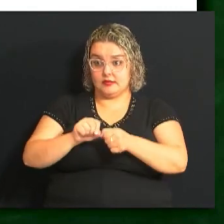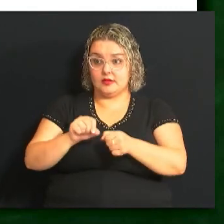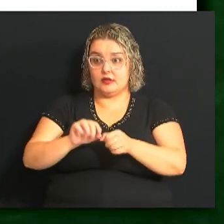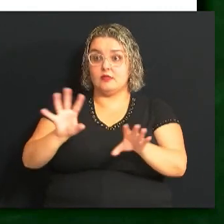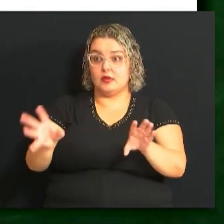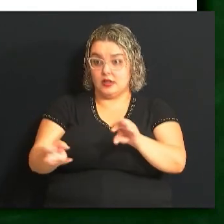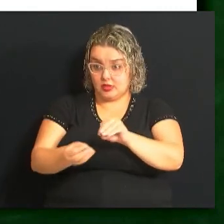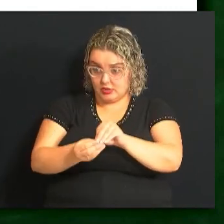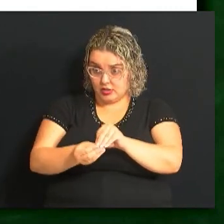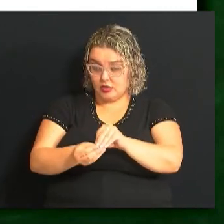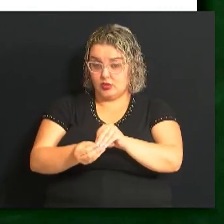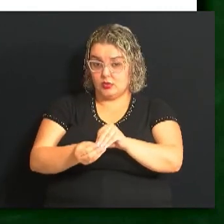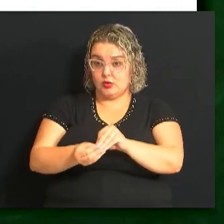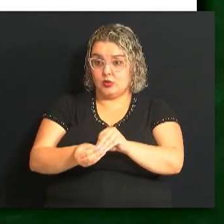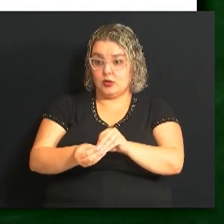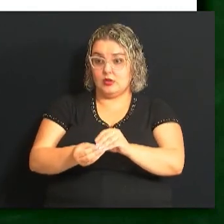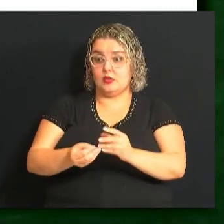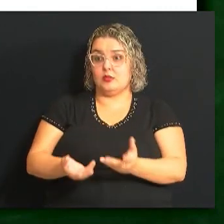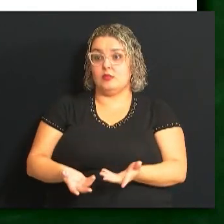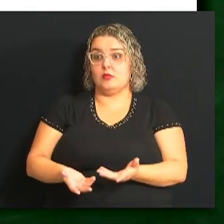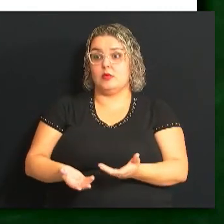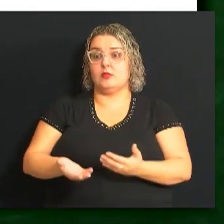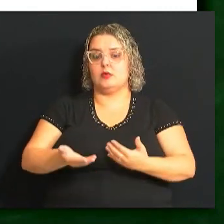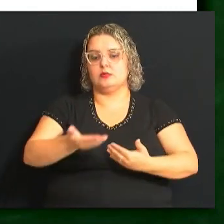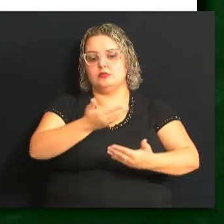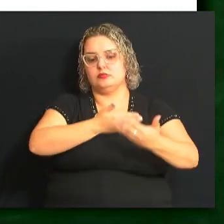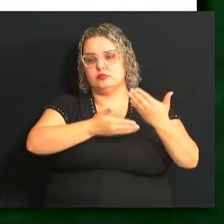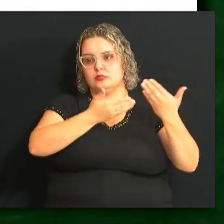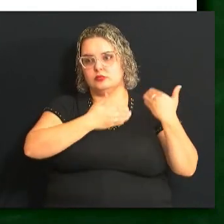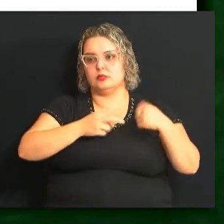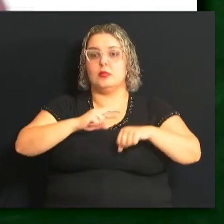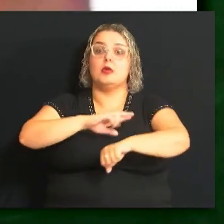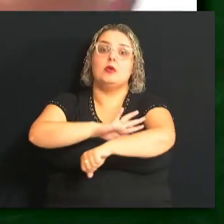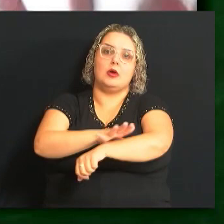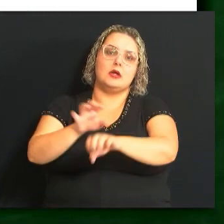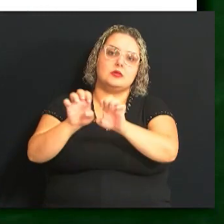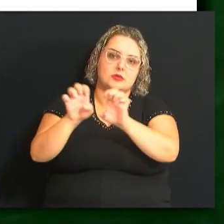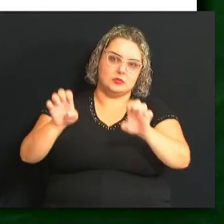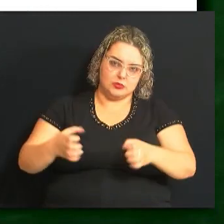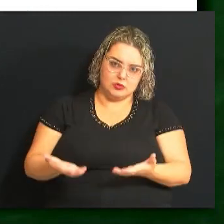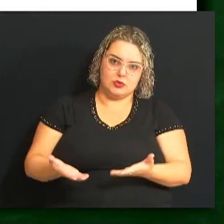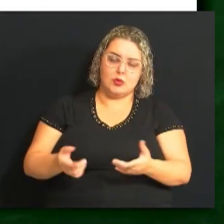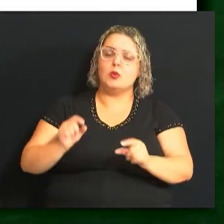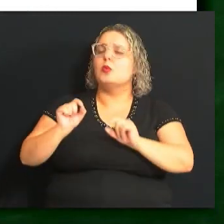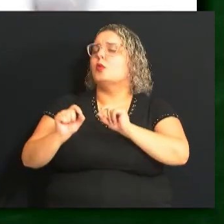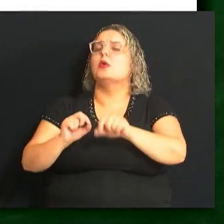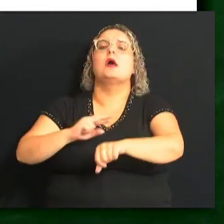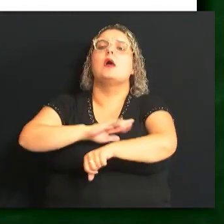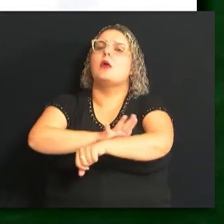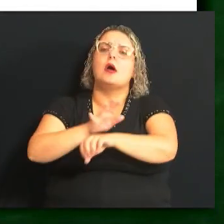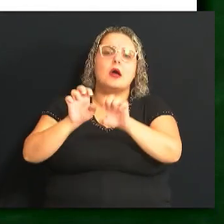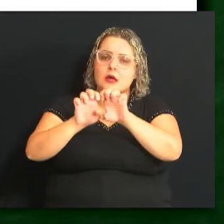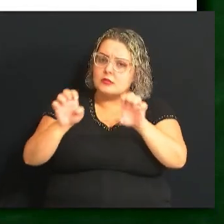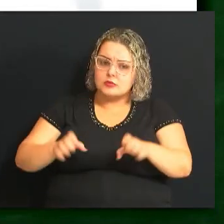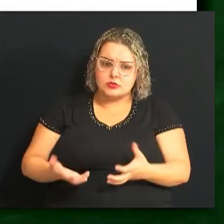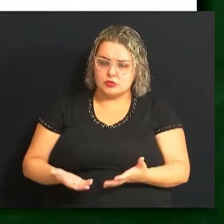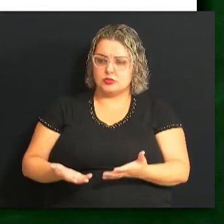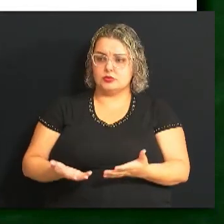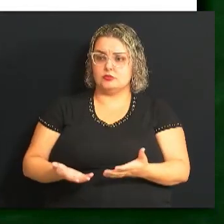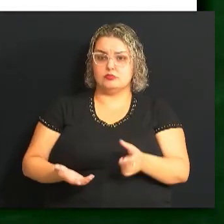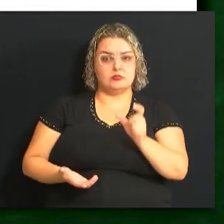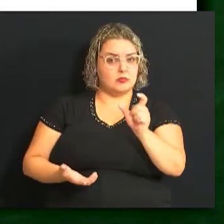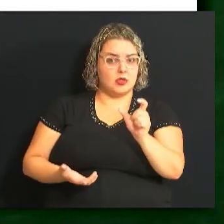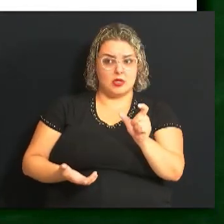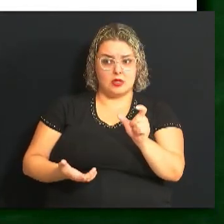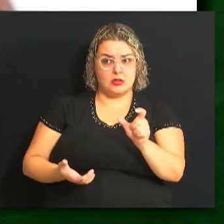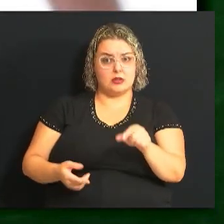conclusão de que por trás de tudo isso está o racismo estrutural. O que é o racismo estrutural? Veja, uma palavra que para ela também